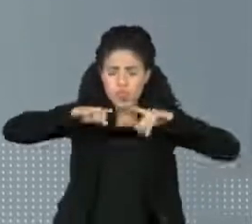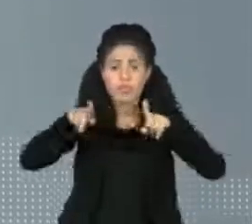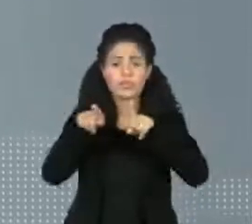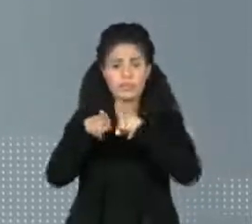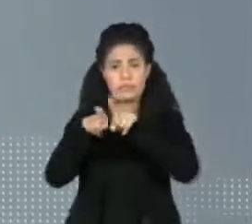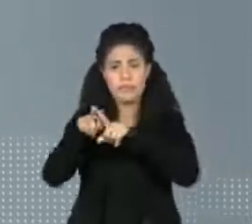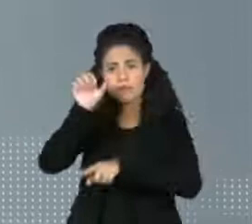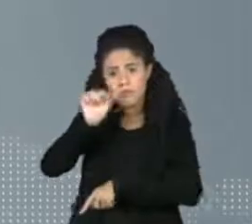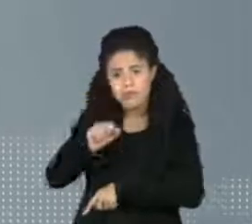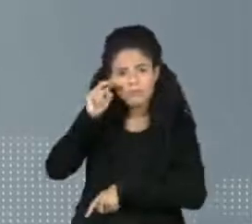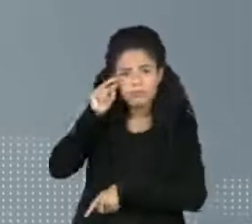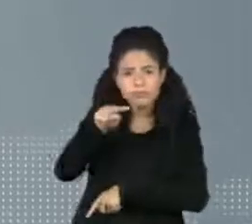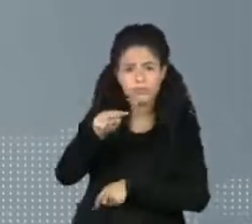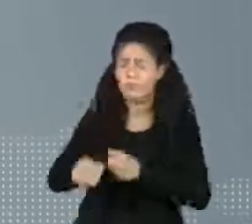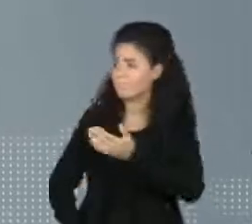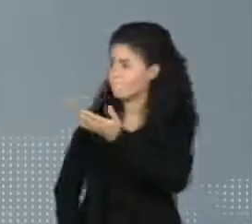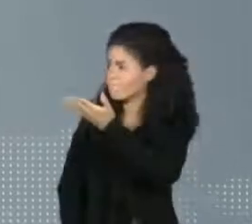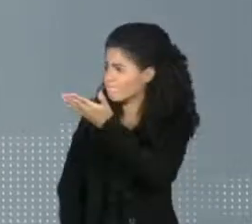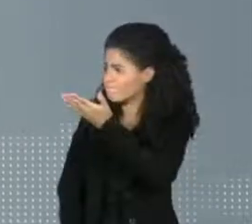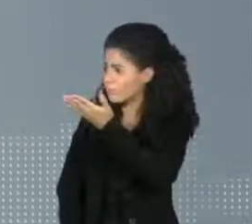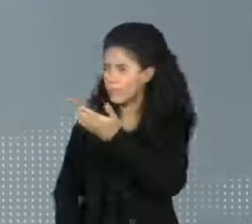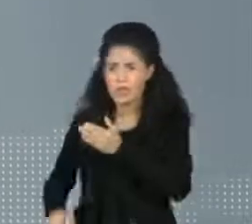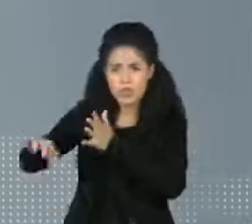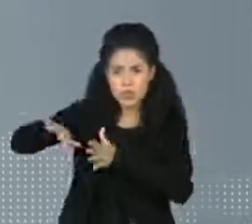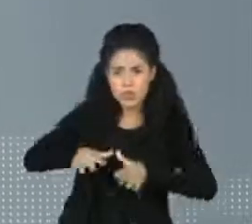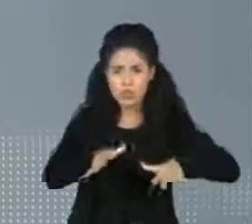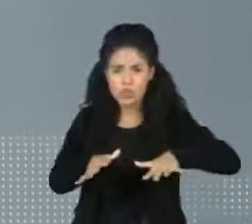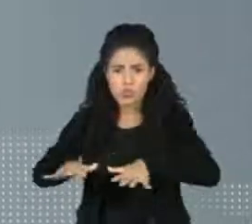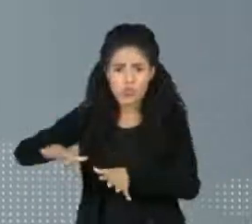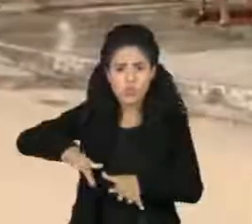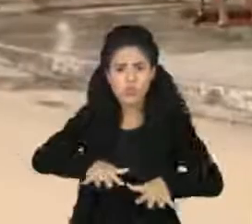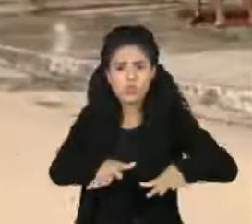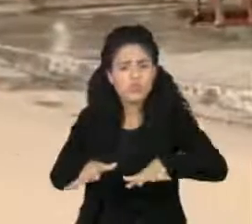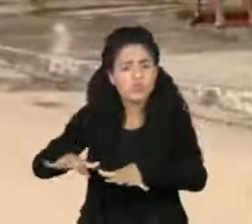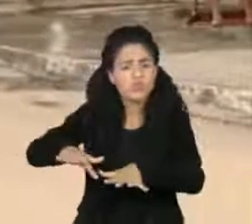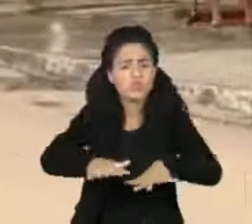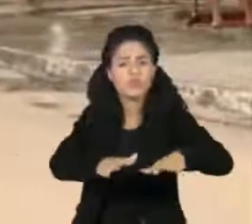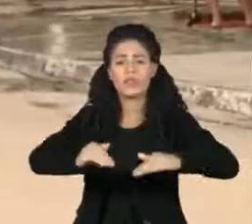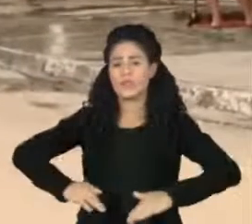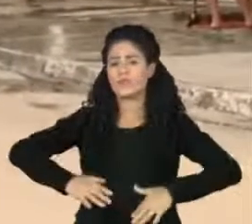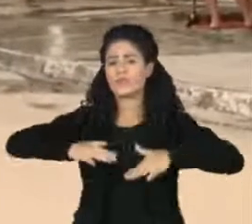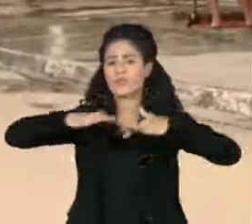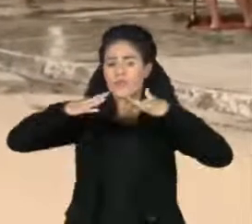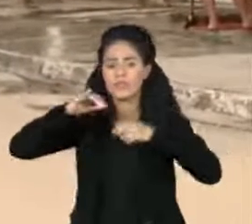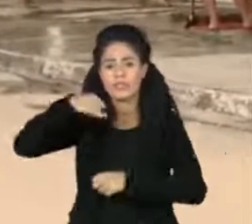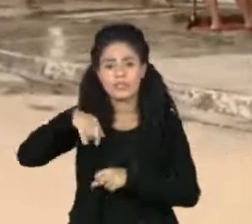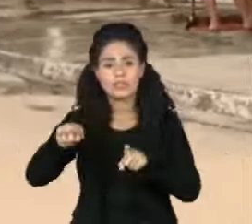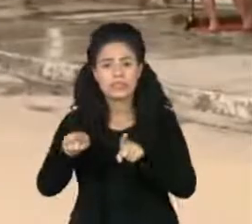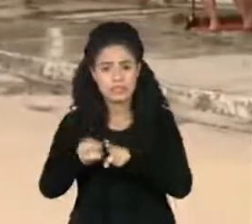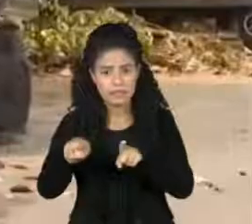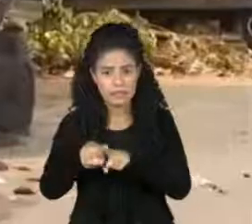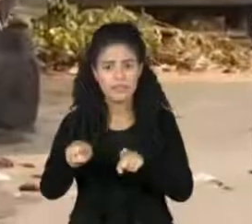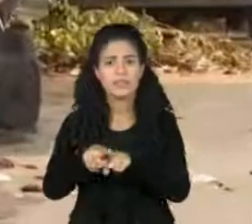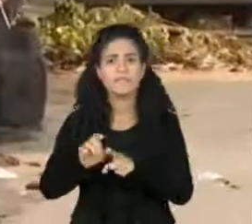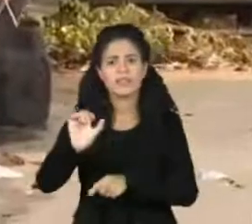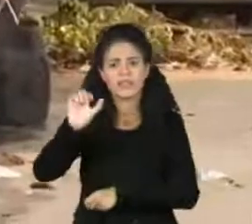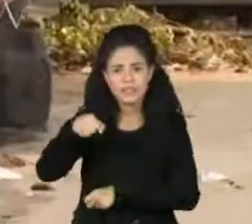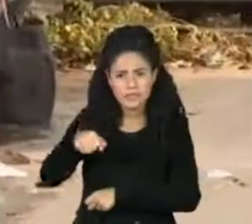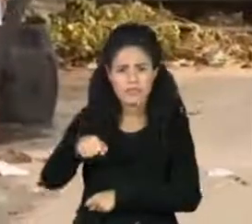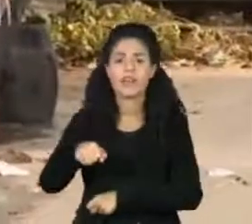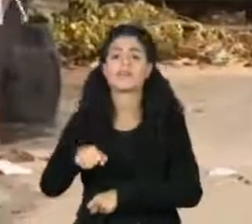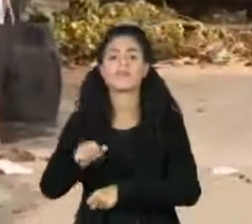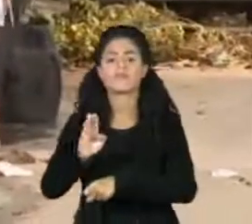sul da capital o que se viu foi uma forte correnteza descendo Pela Estrada da Gávea moradores da Baixada Fluminense ainda